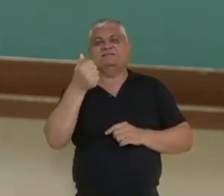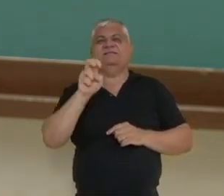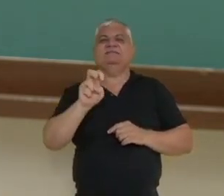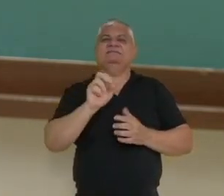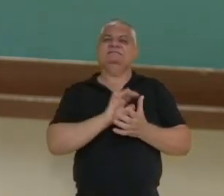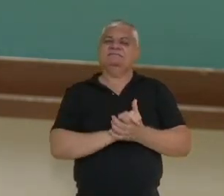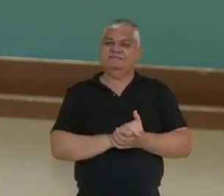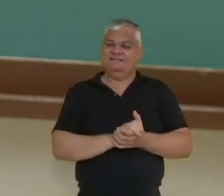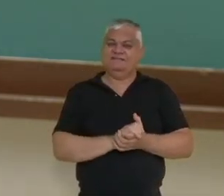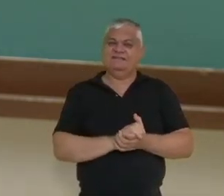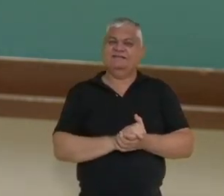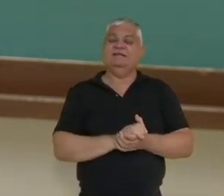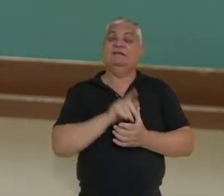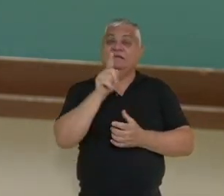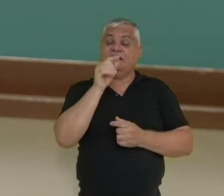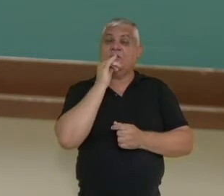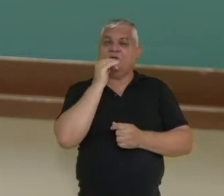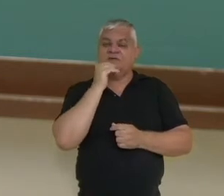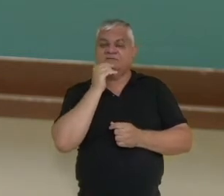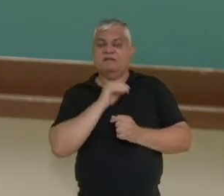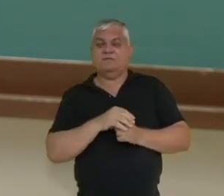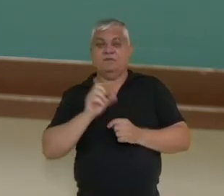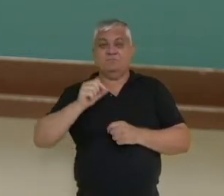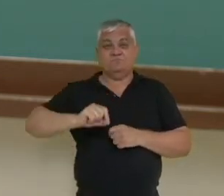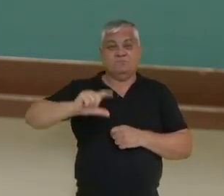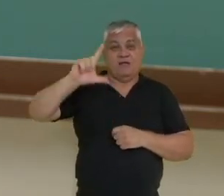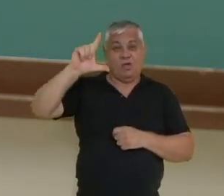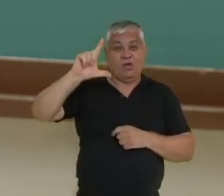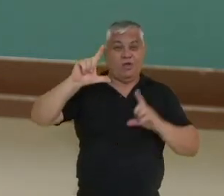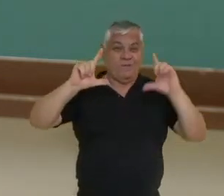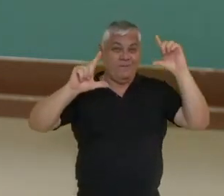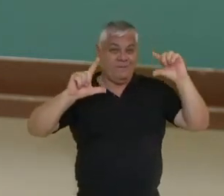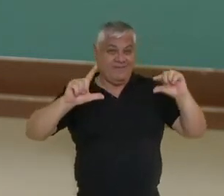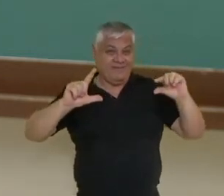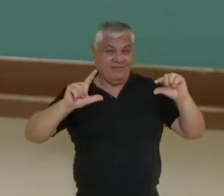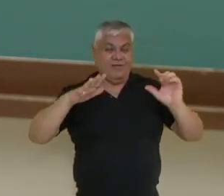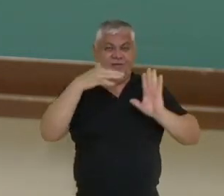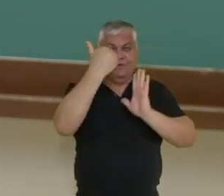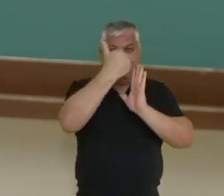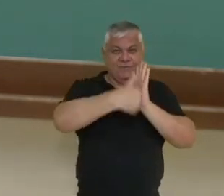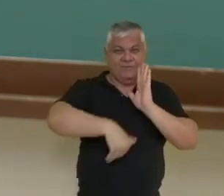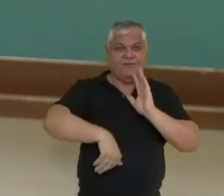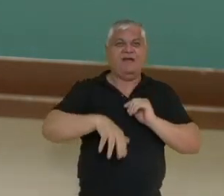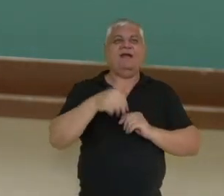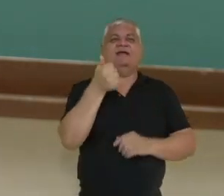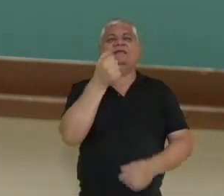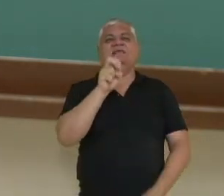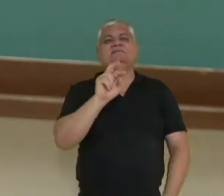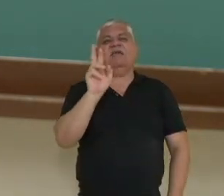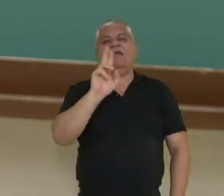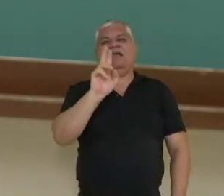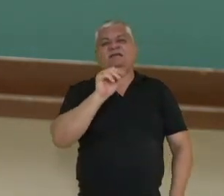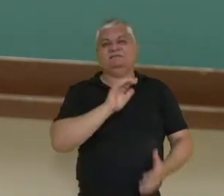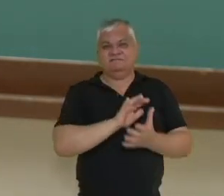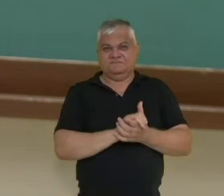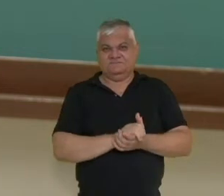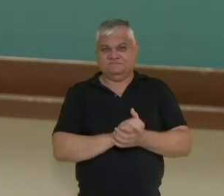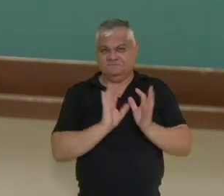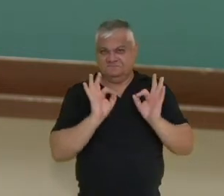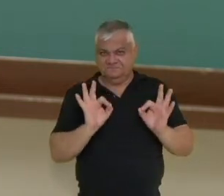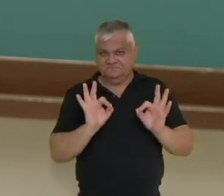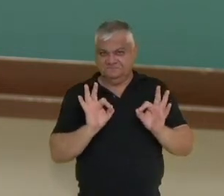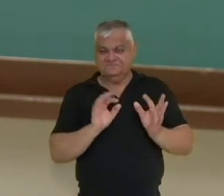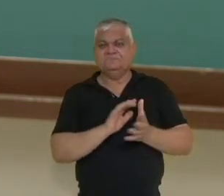Então, significa que a amplitude desse exercício é igual a R$15,